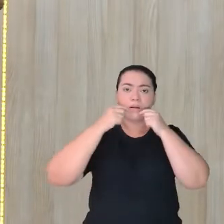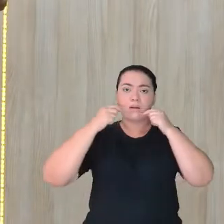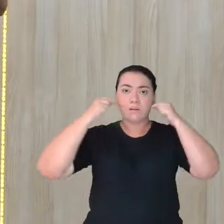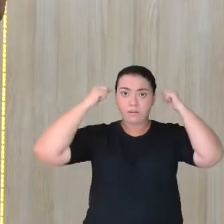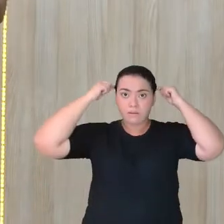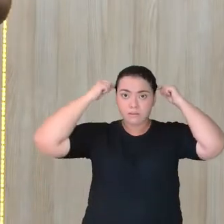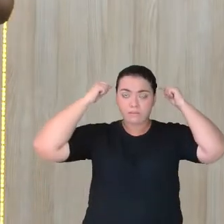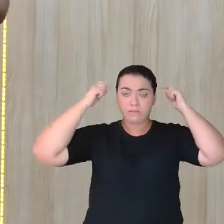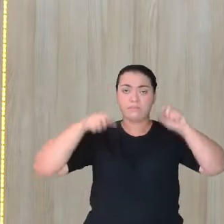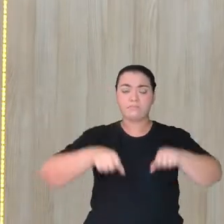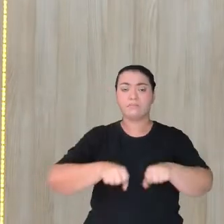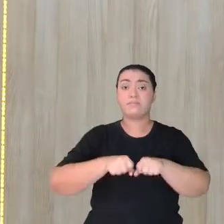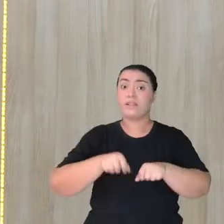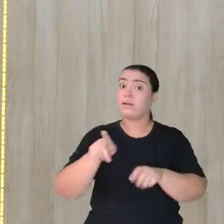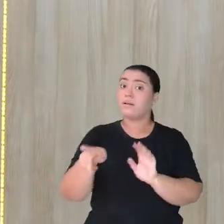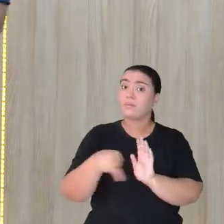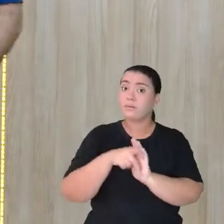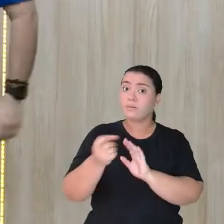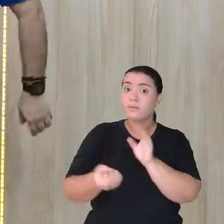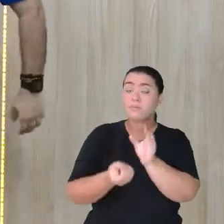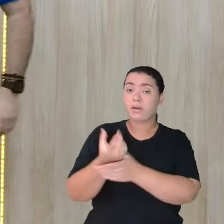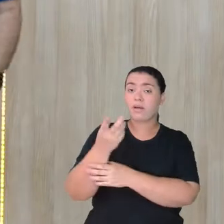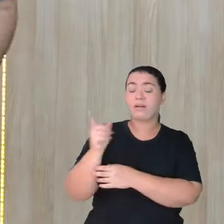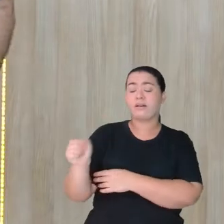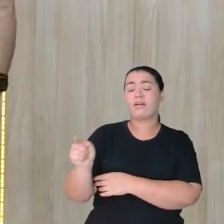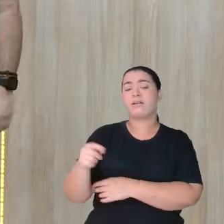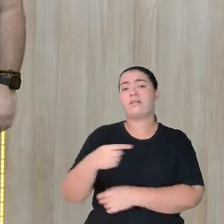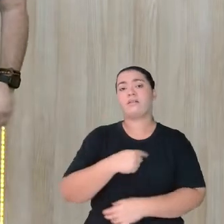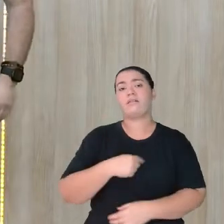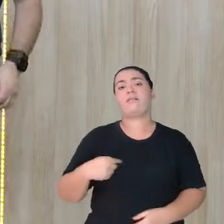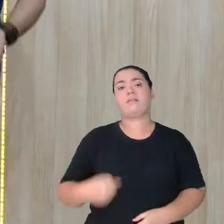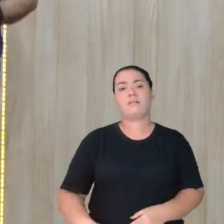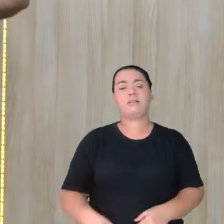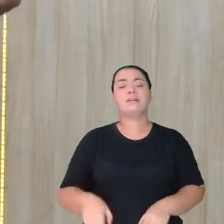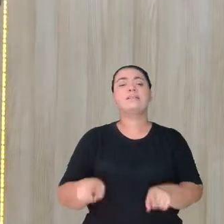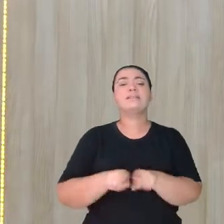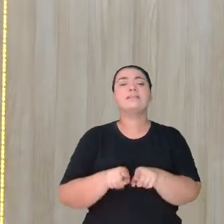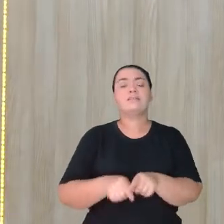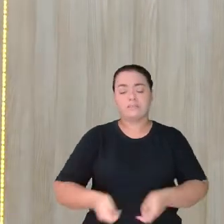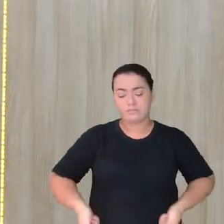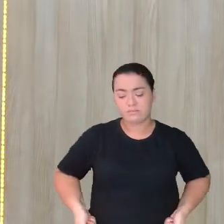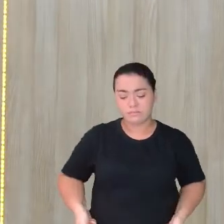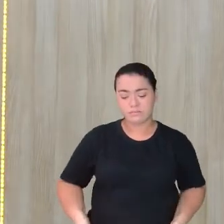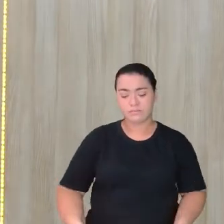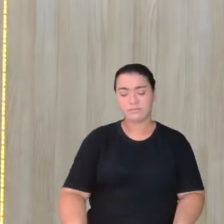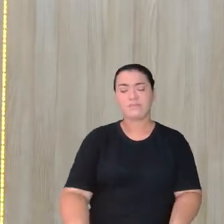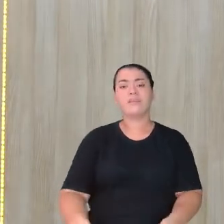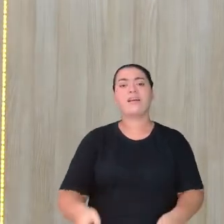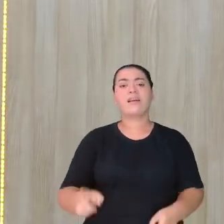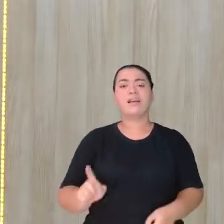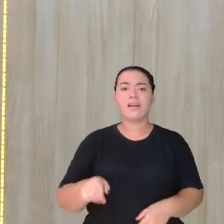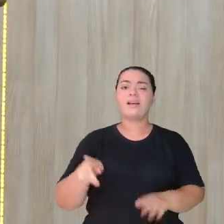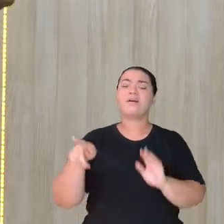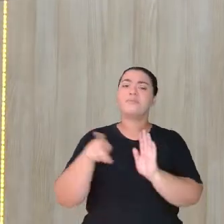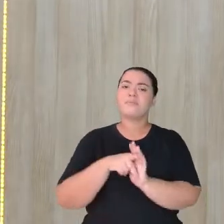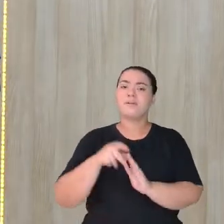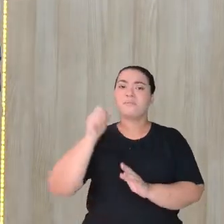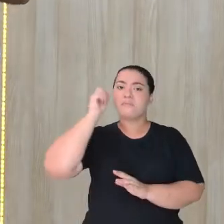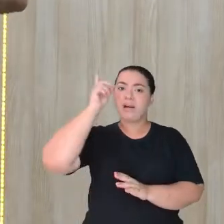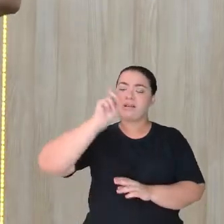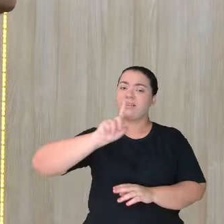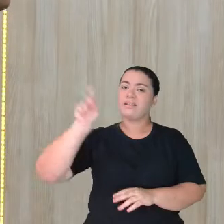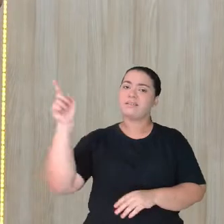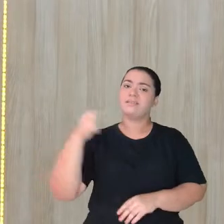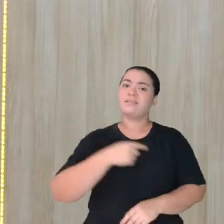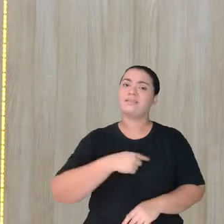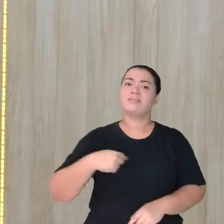certo? Então eles são inventores aí do estribo, né? E do carrinho de mão, né? O carrinho de mão você acha que não, mas assim,